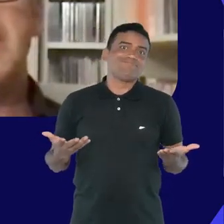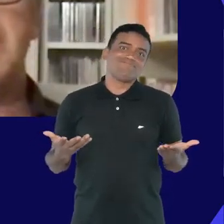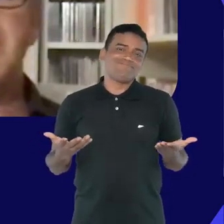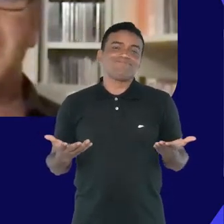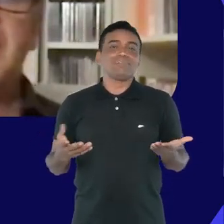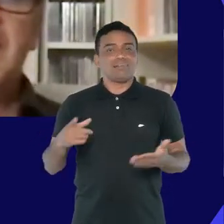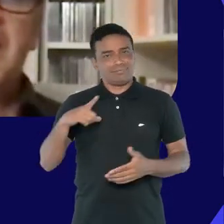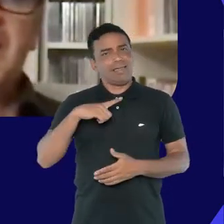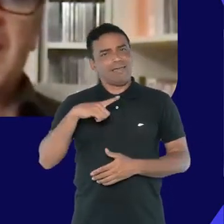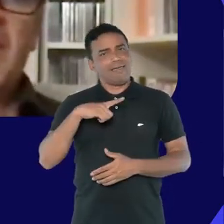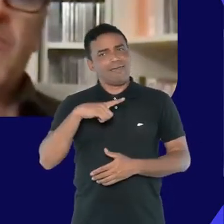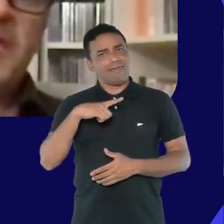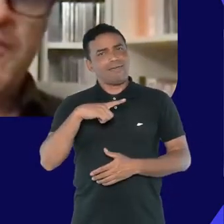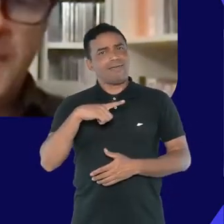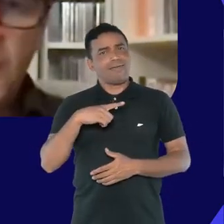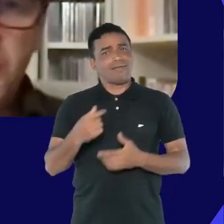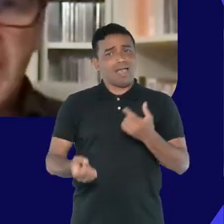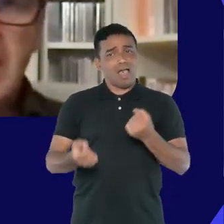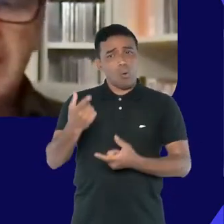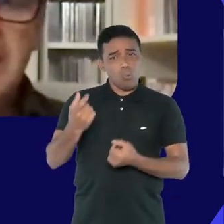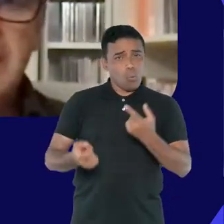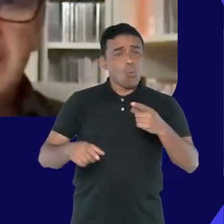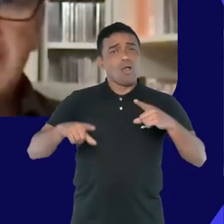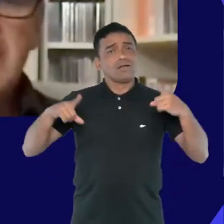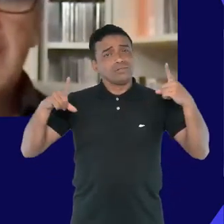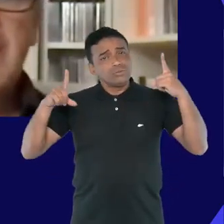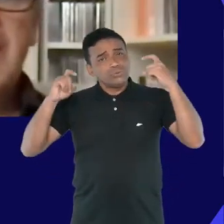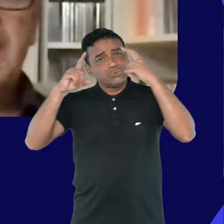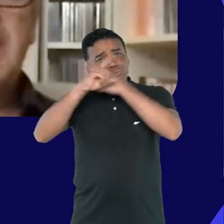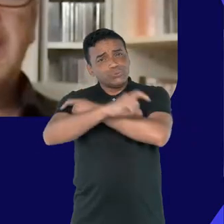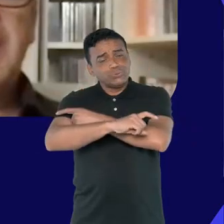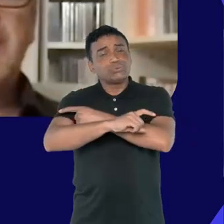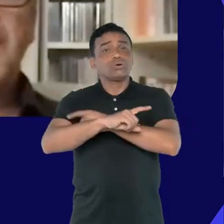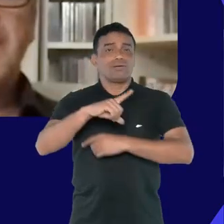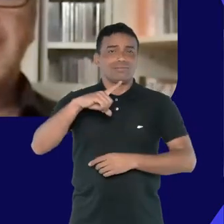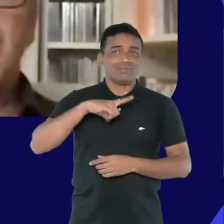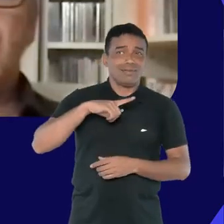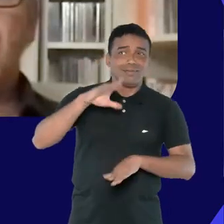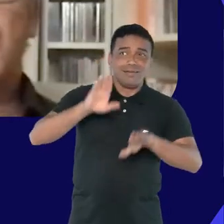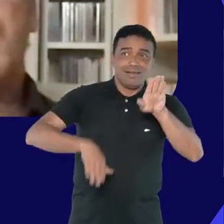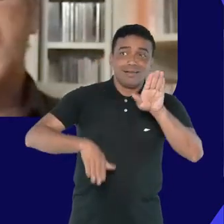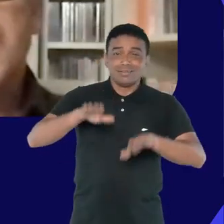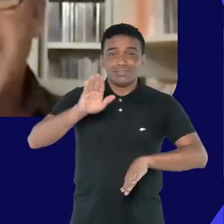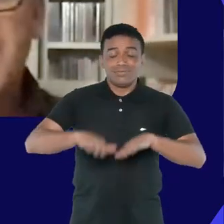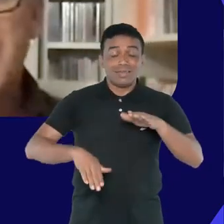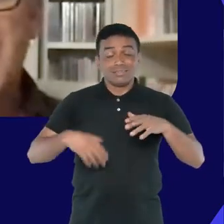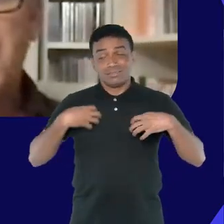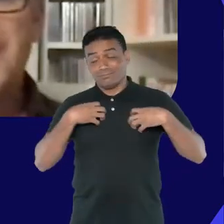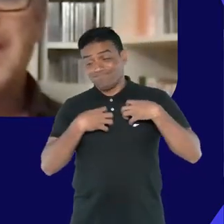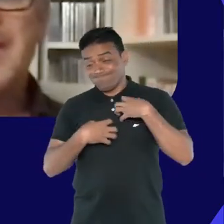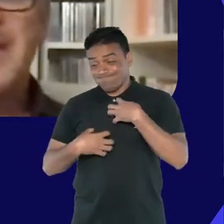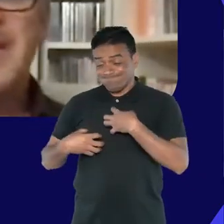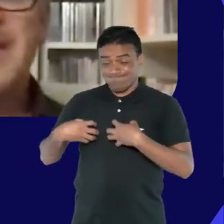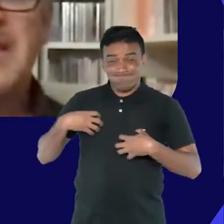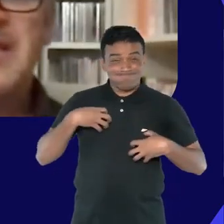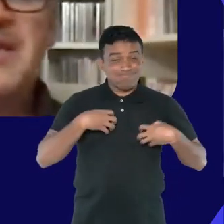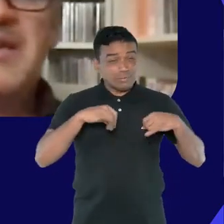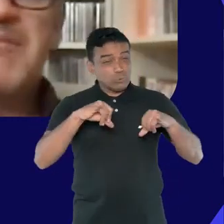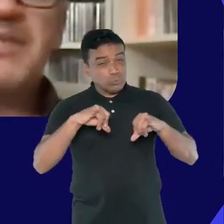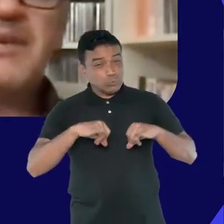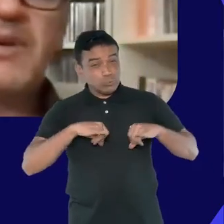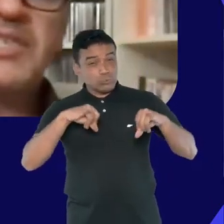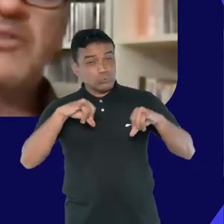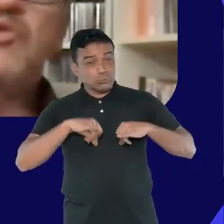efetivamente, existe alguma dificuldade, existe às vezes algum sofrimento, até pode-se dizer